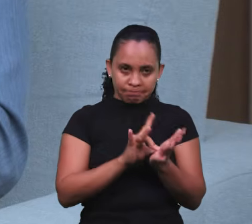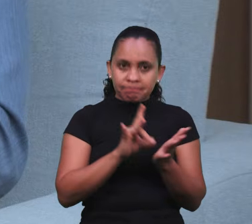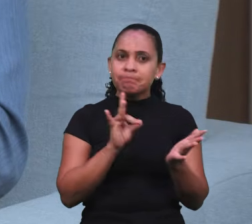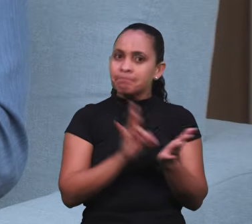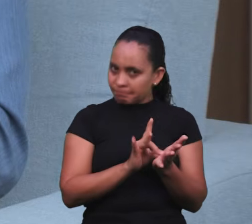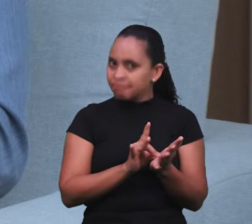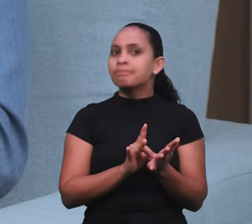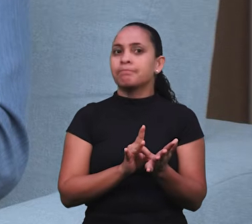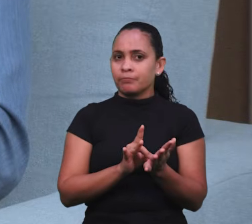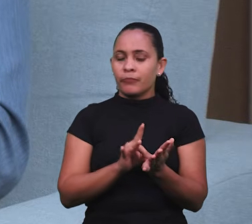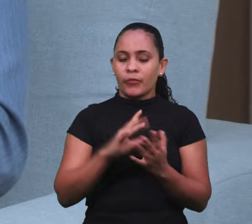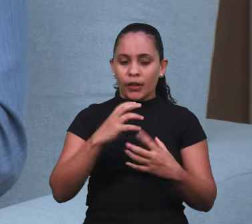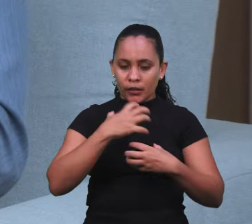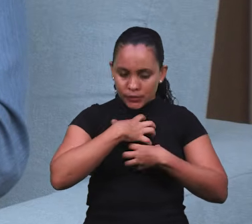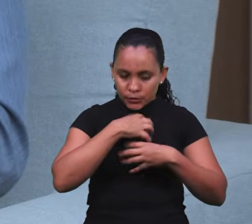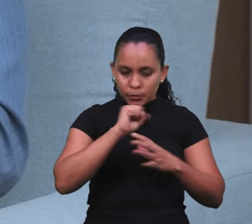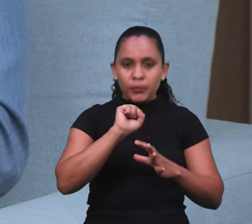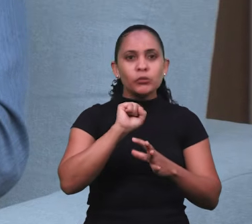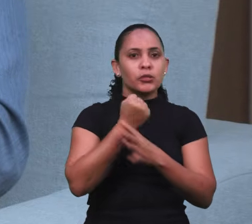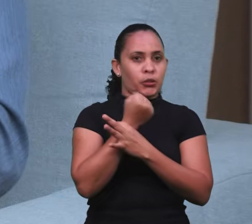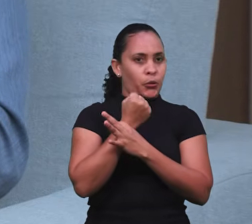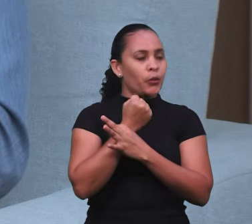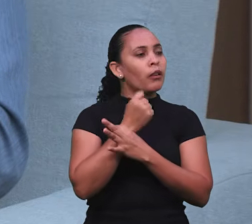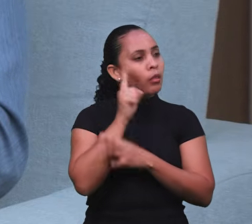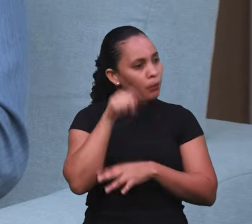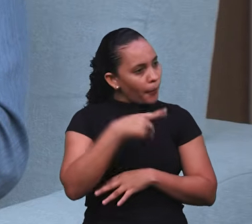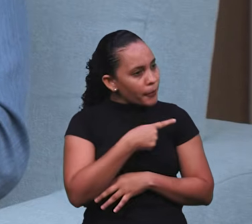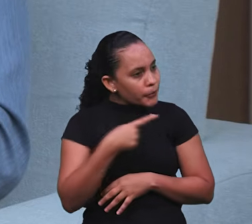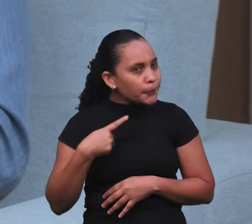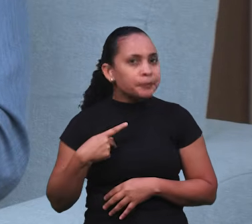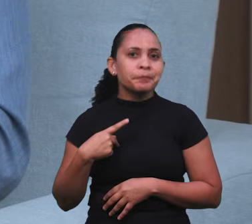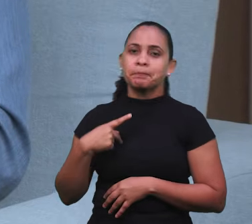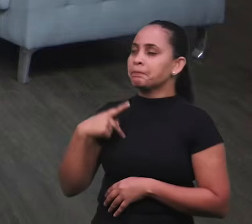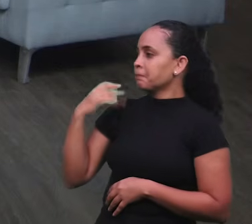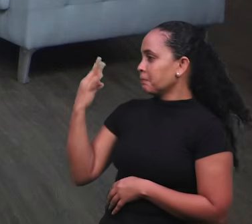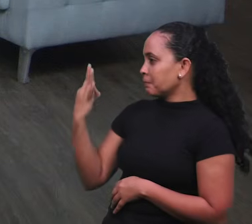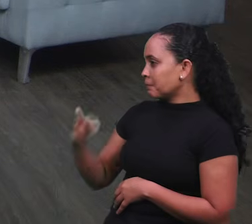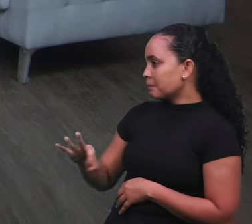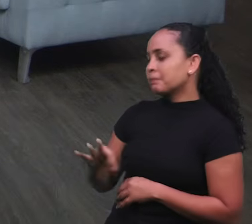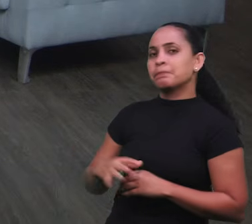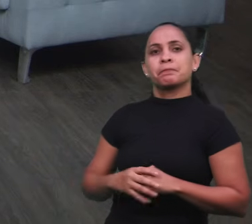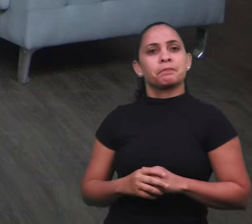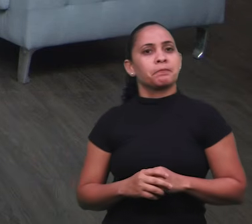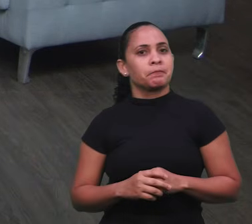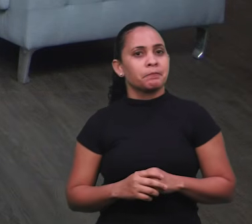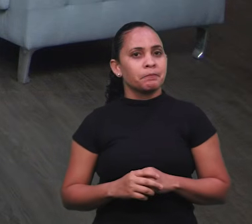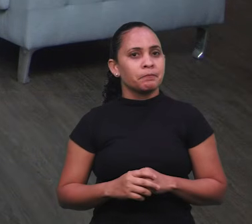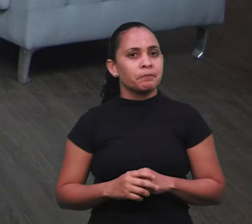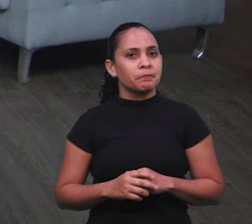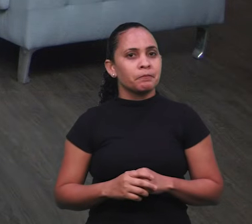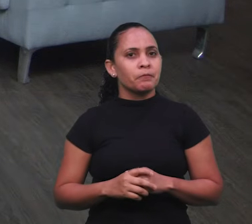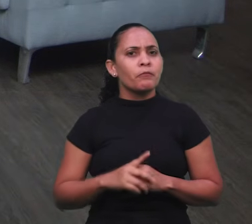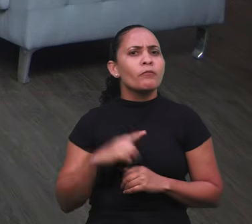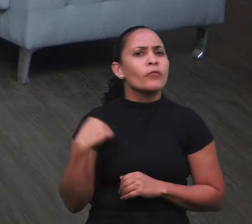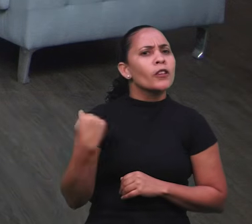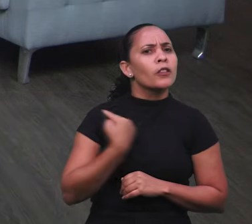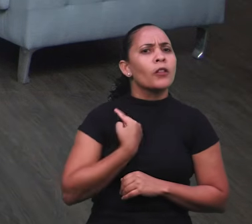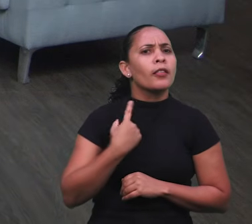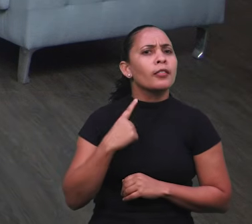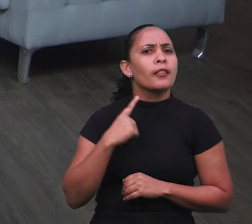com aquilo que nos traz segurança. Não é isso mesmo, pastor Edson? Perfeitamente, pastor Abel. Pelo